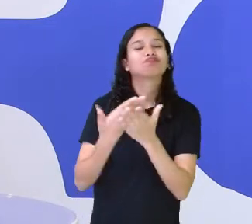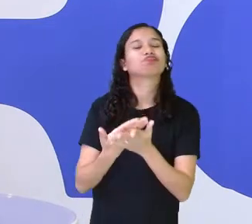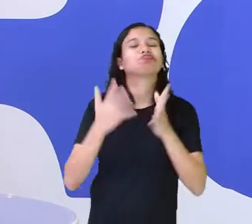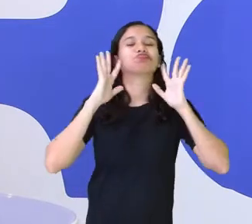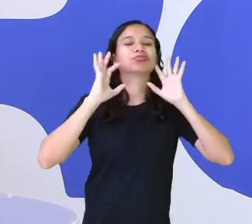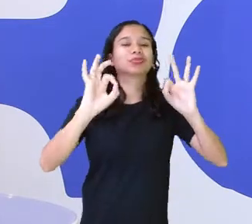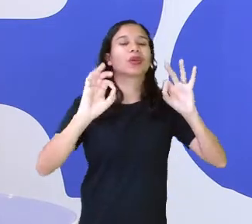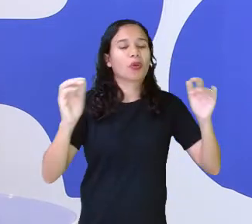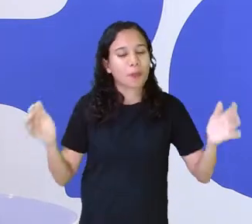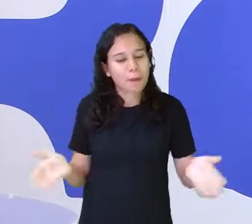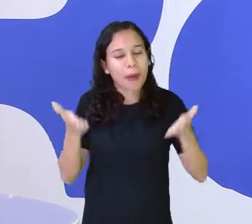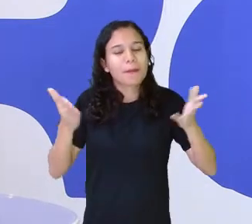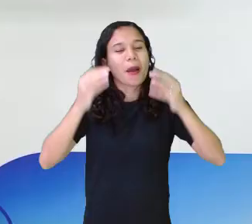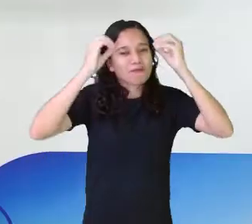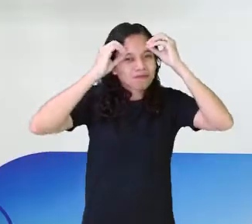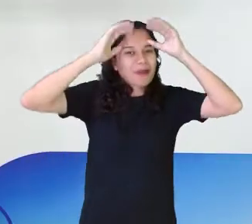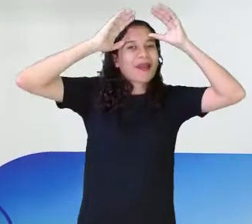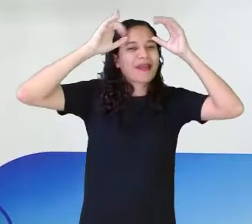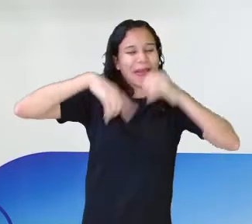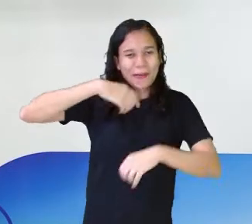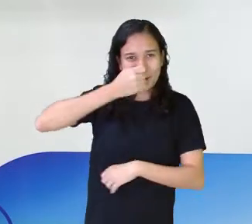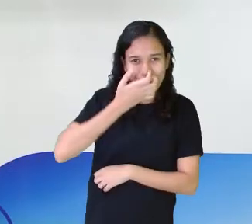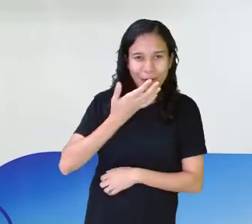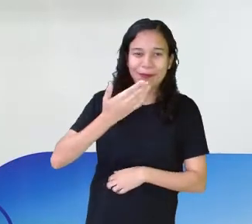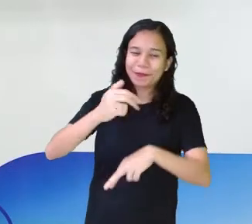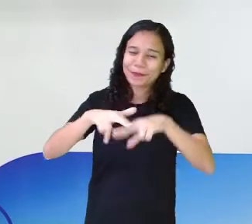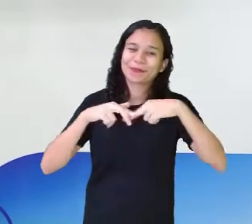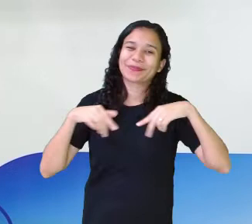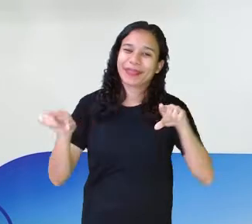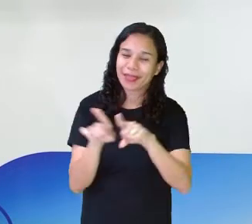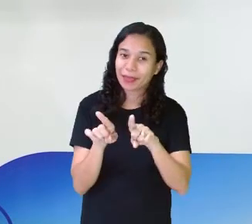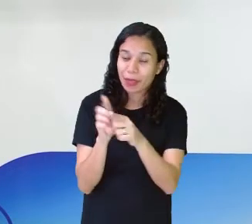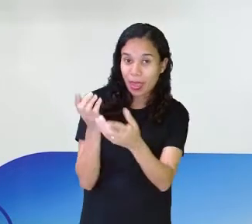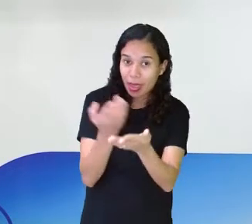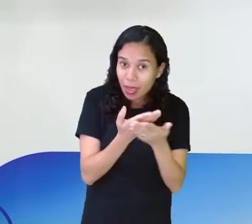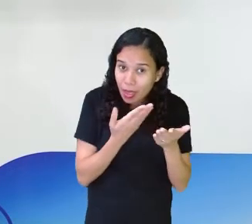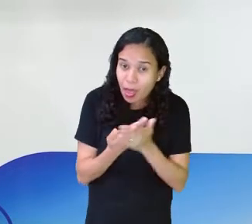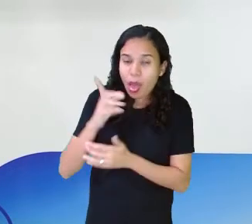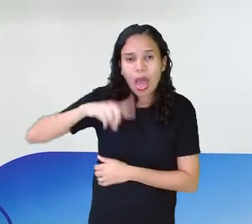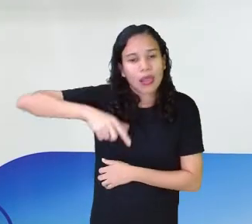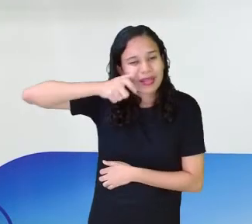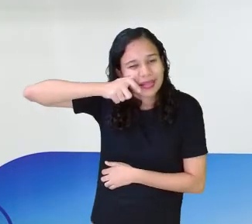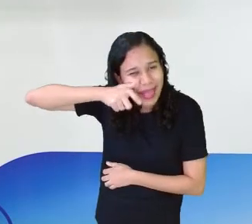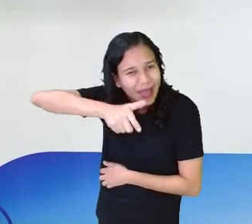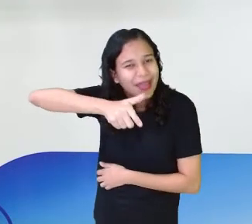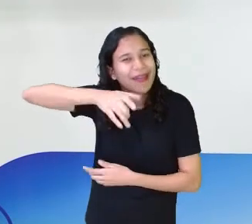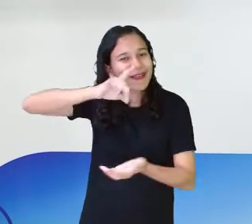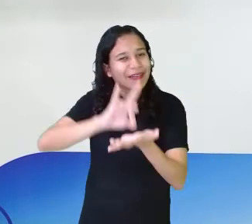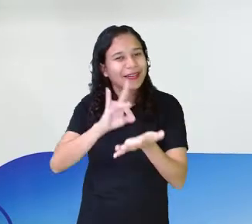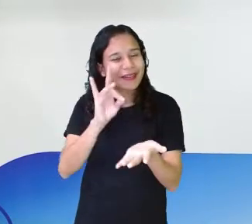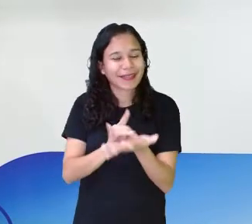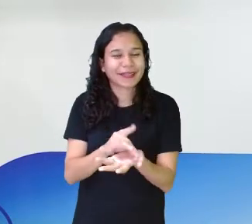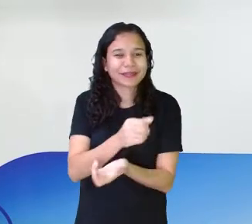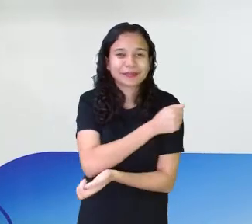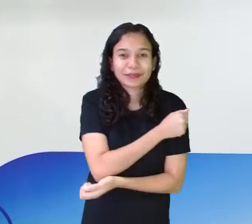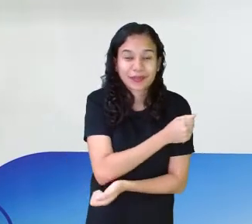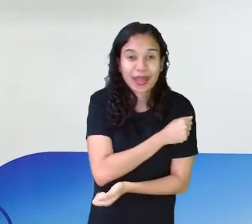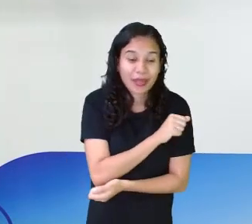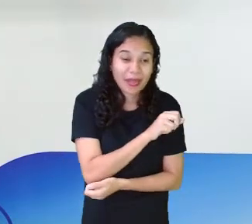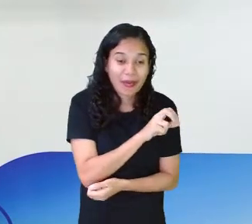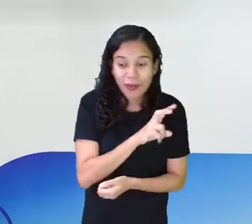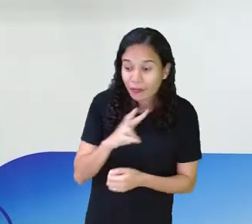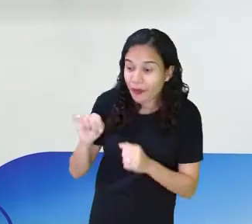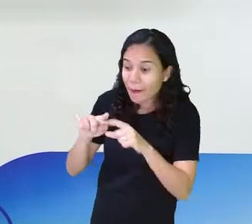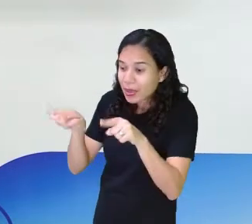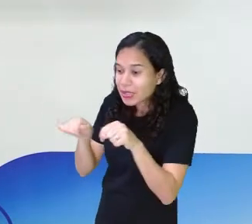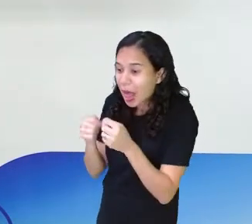só um reforço, né? Coisa boa, né? Muito bom. Inclusive, essas aulas são muito interessantes, né? Porque quando os alunos vão para a sala